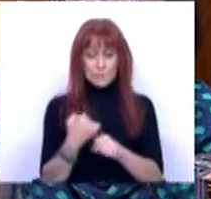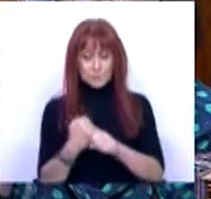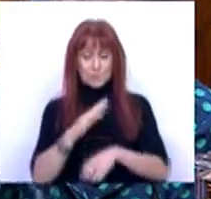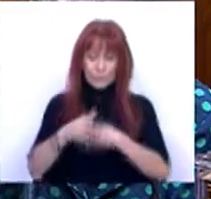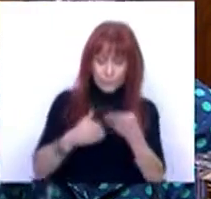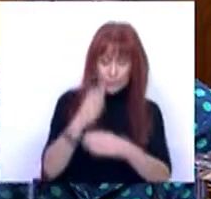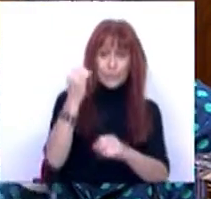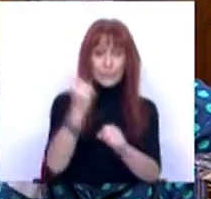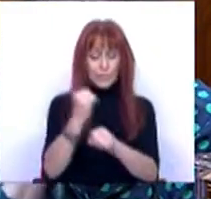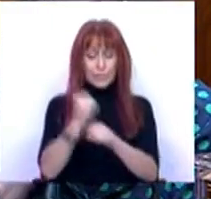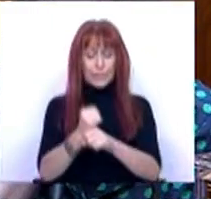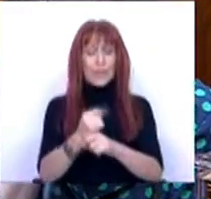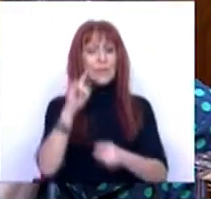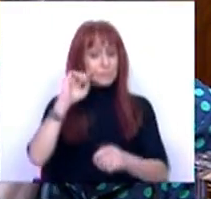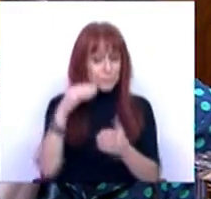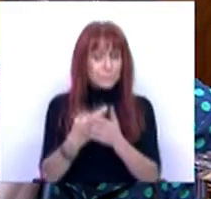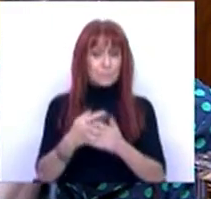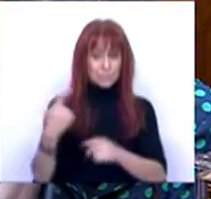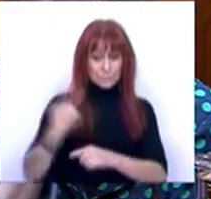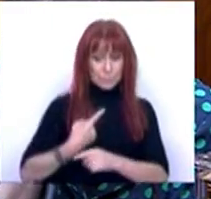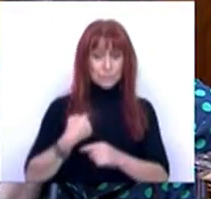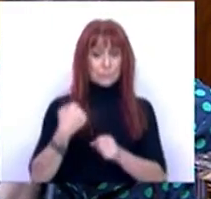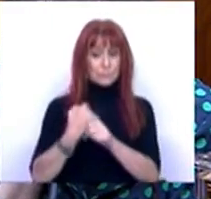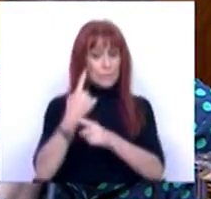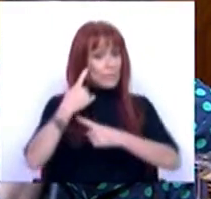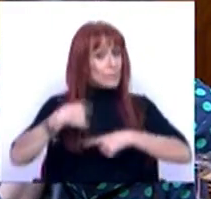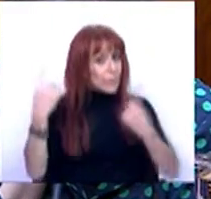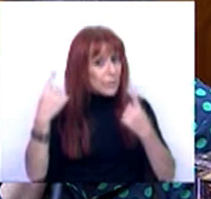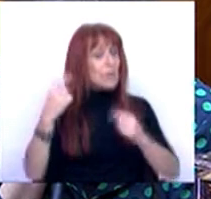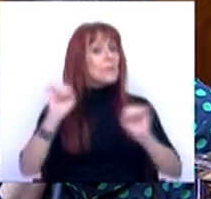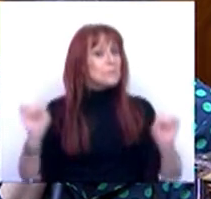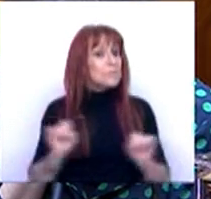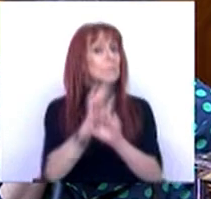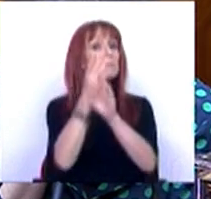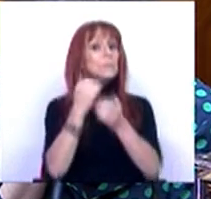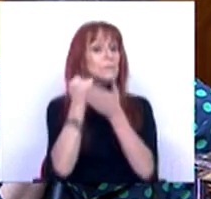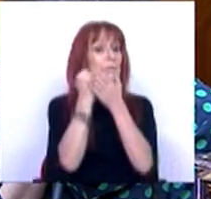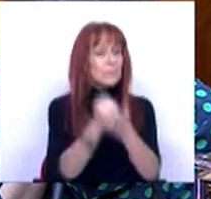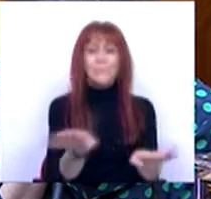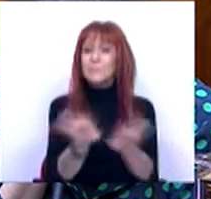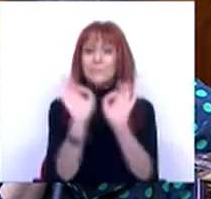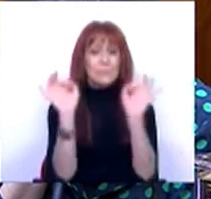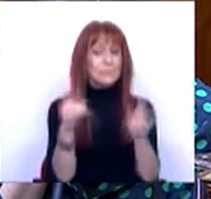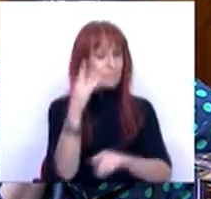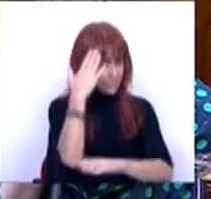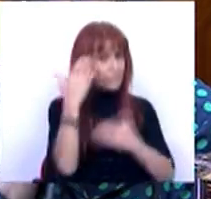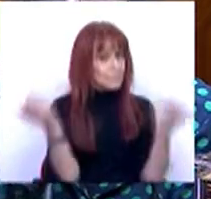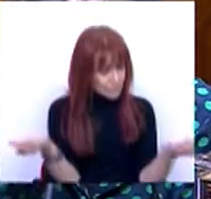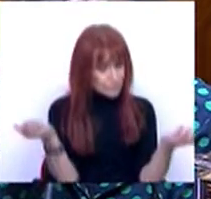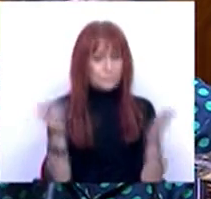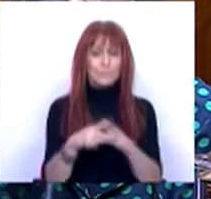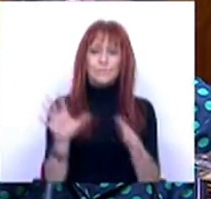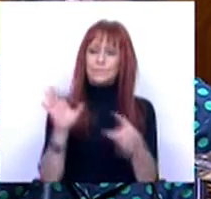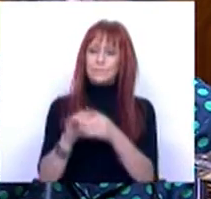e continuaremos a trabalhar para garantir que as obrigações de serviço público sejam, obviamente, subsidiadas, tal como é suposto. No